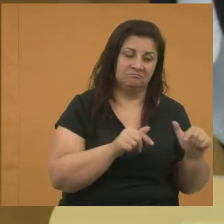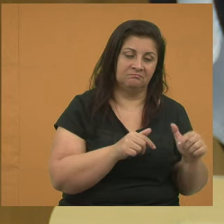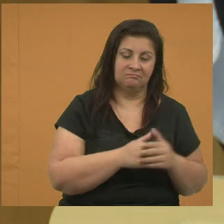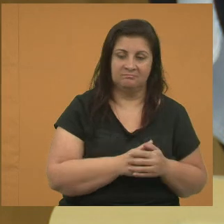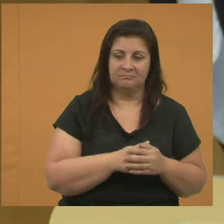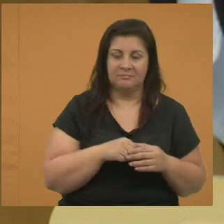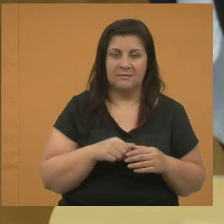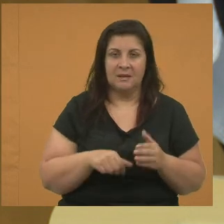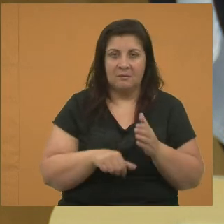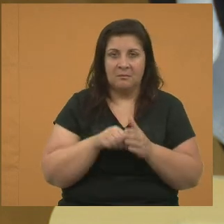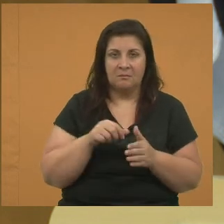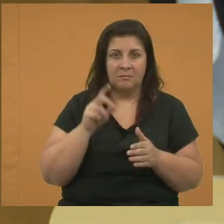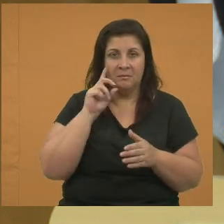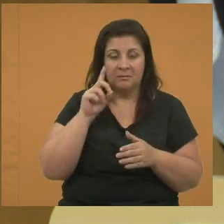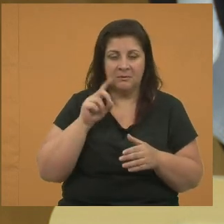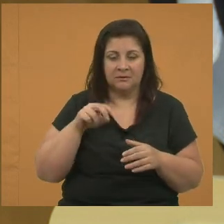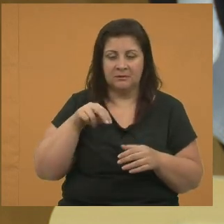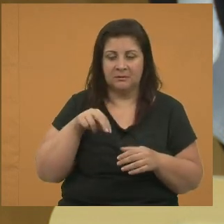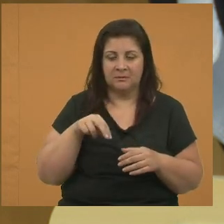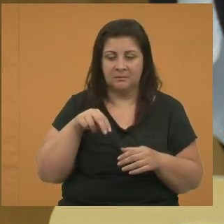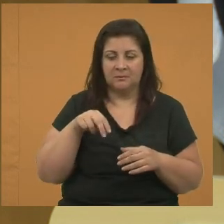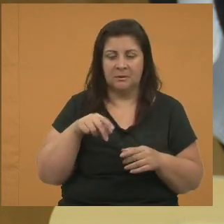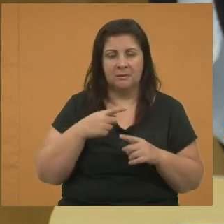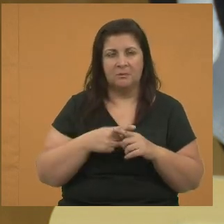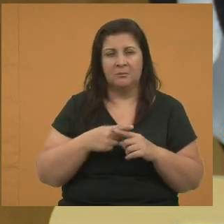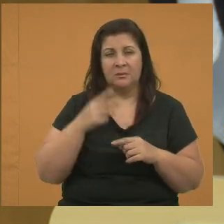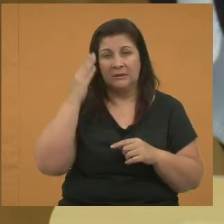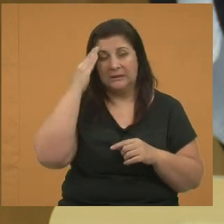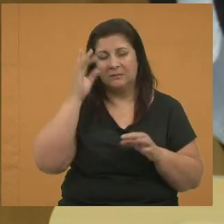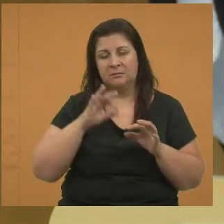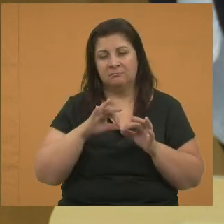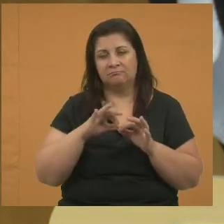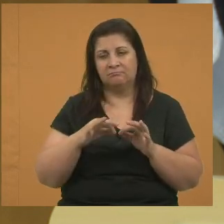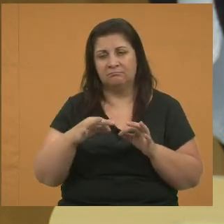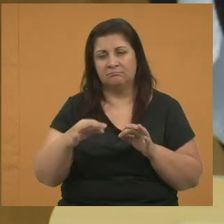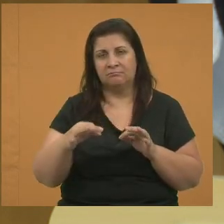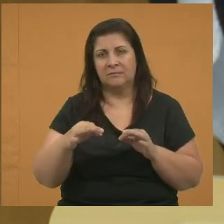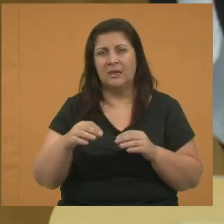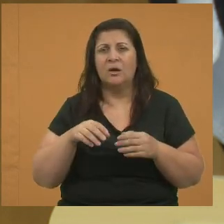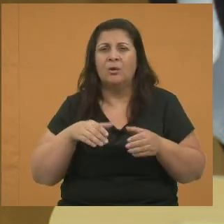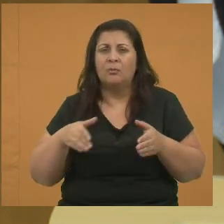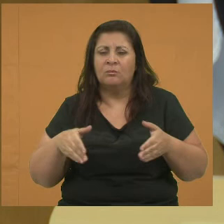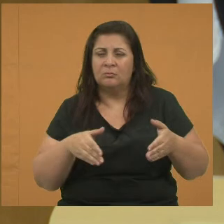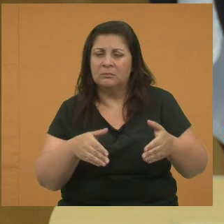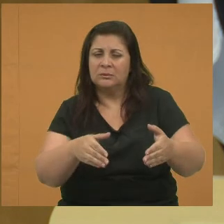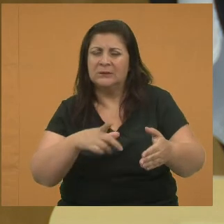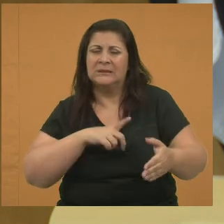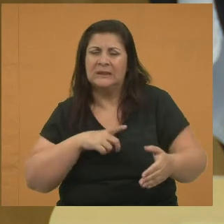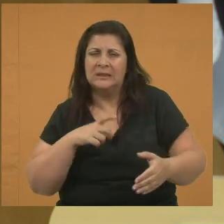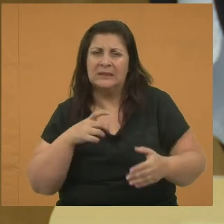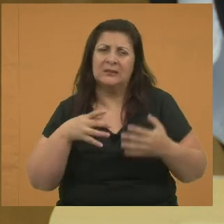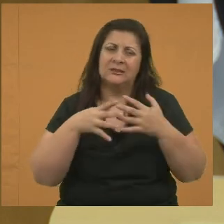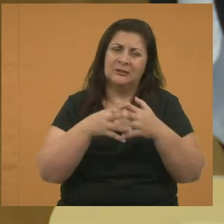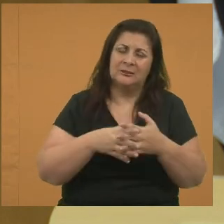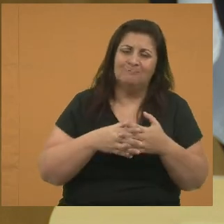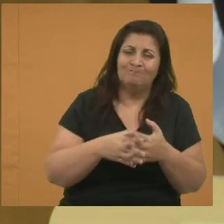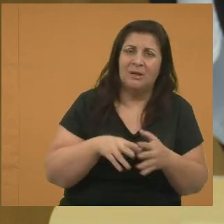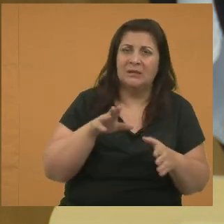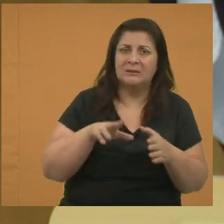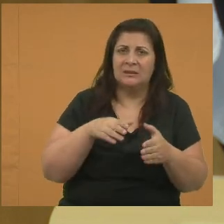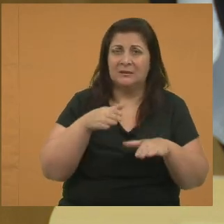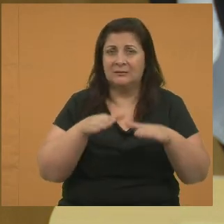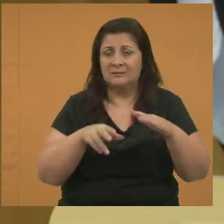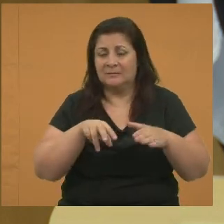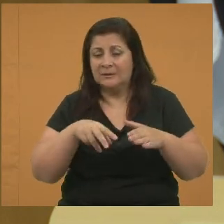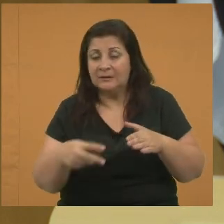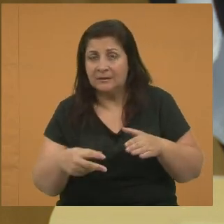passos mais lentos, porque sabe que a caminhada é longa. E durante o percurso, vai tendo as dificuldades, a gente vai tendo alguns tropeços, né? Tem os